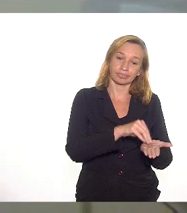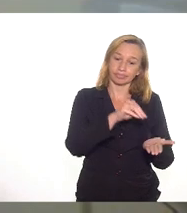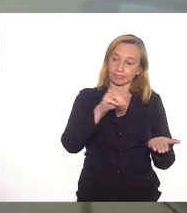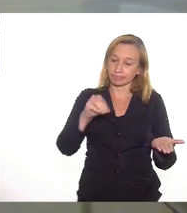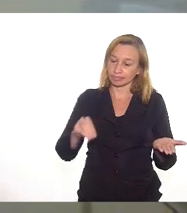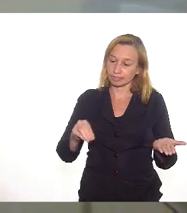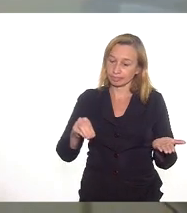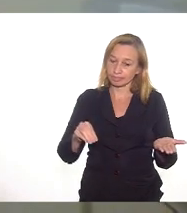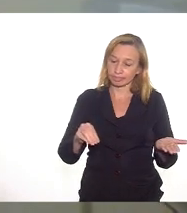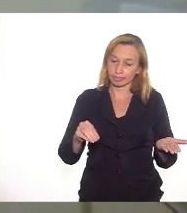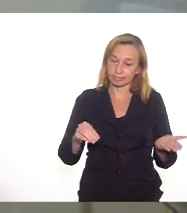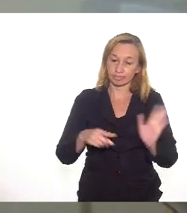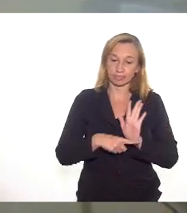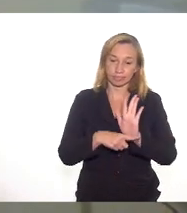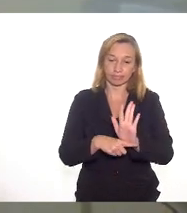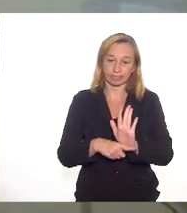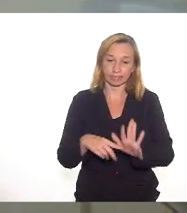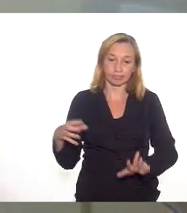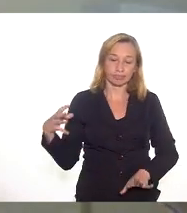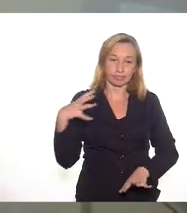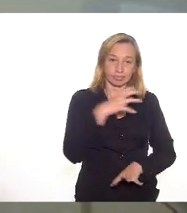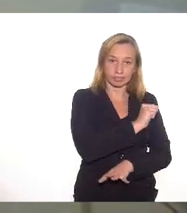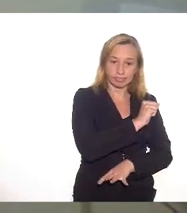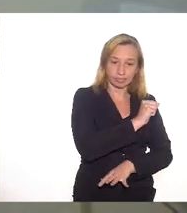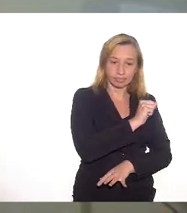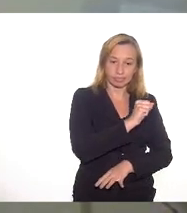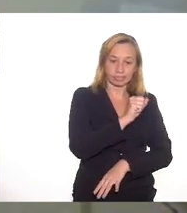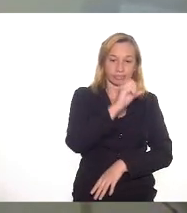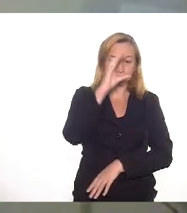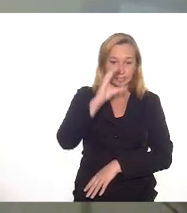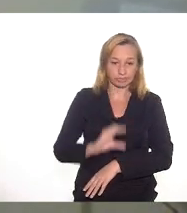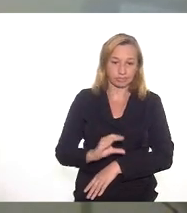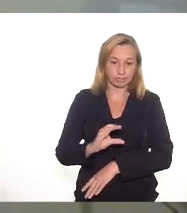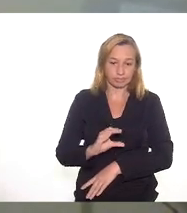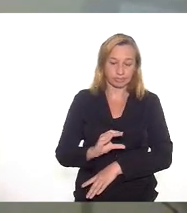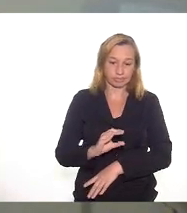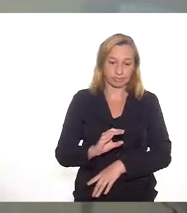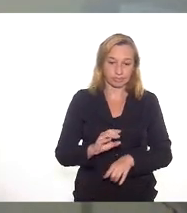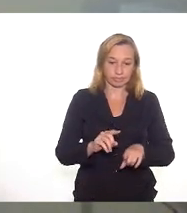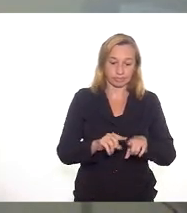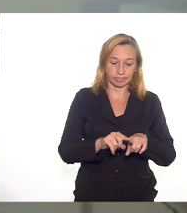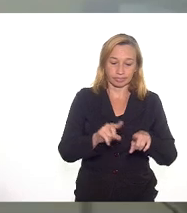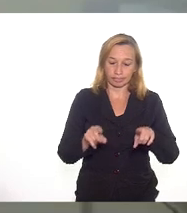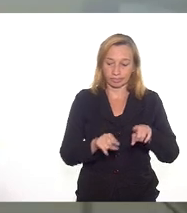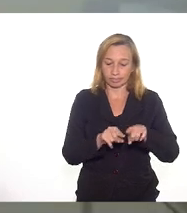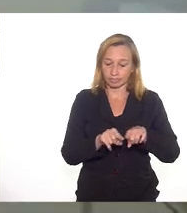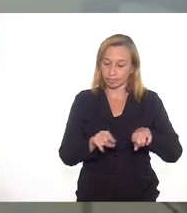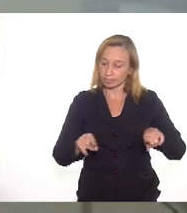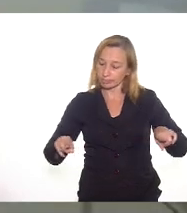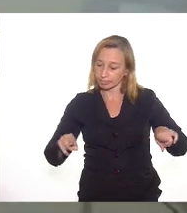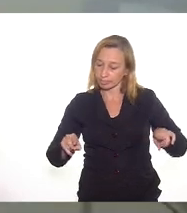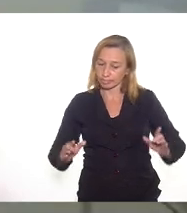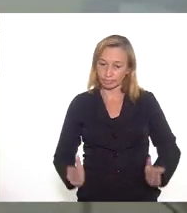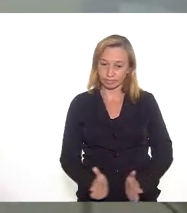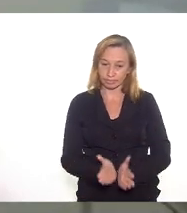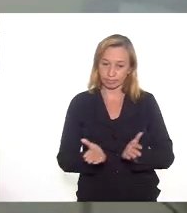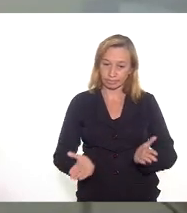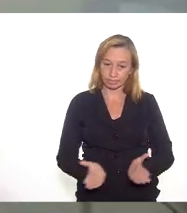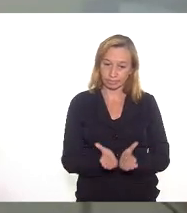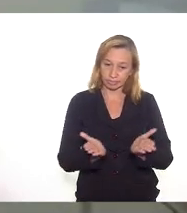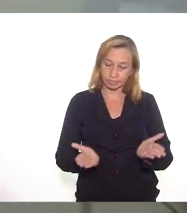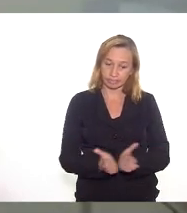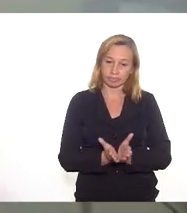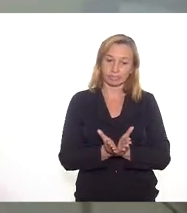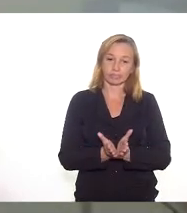o auxílio emergencial para o cidadão abaixo da linha da miséria, como